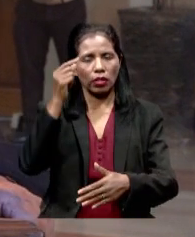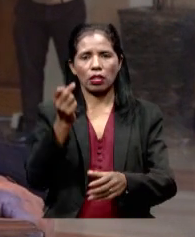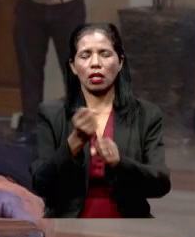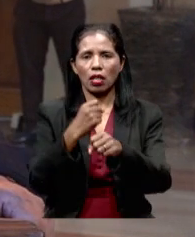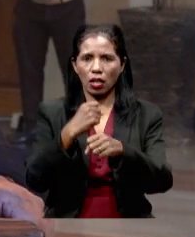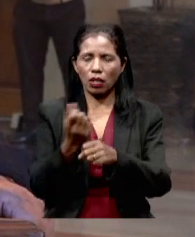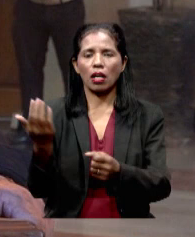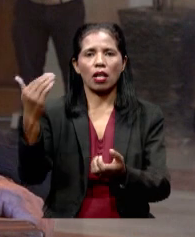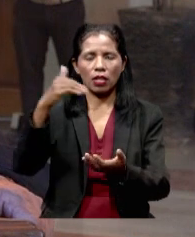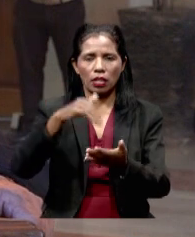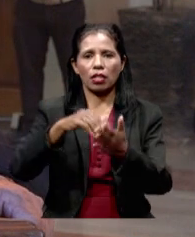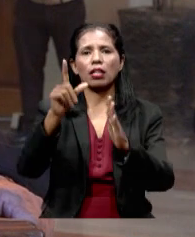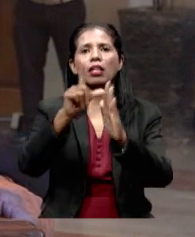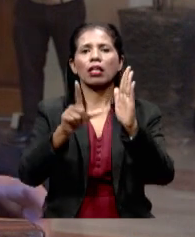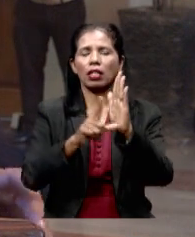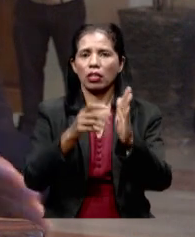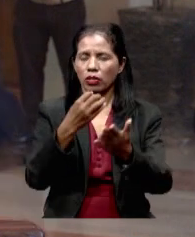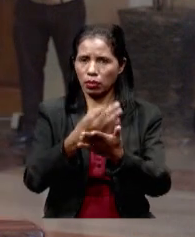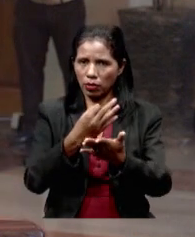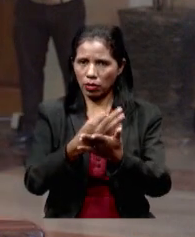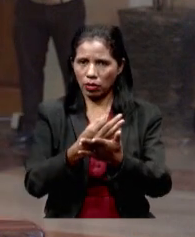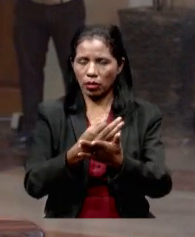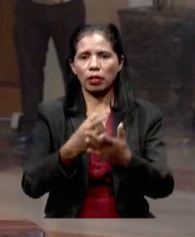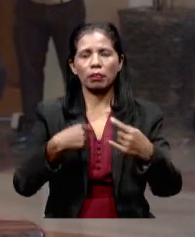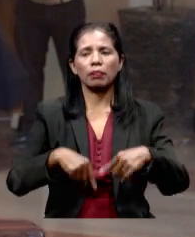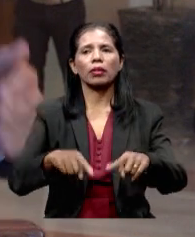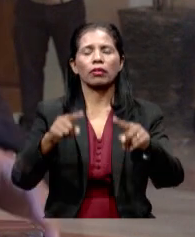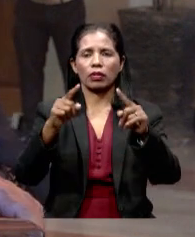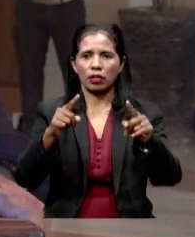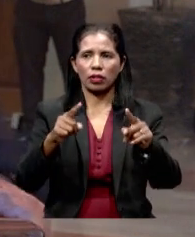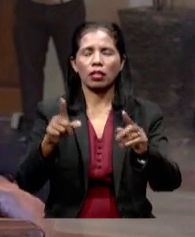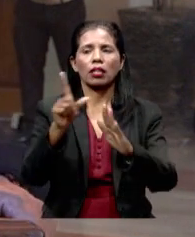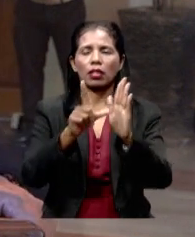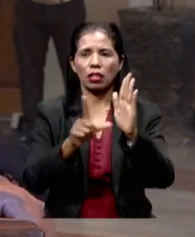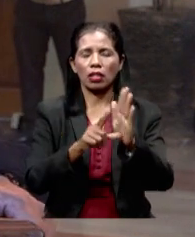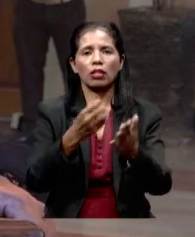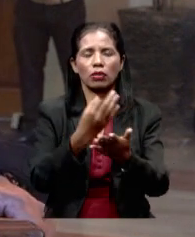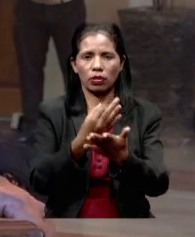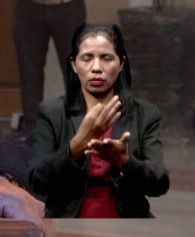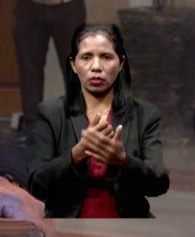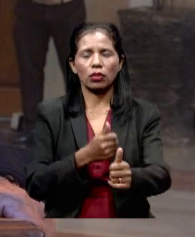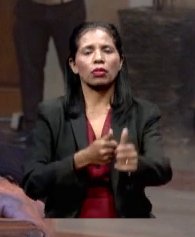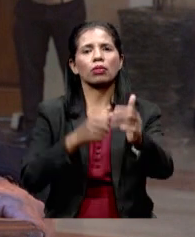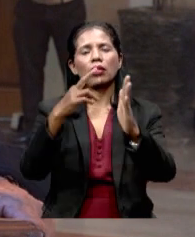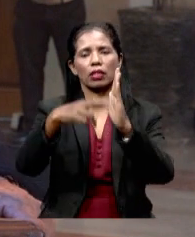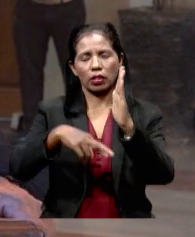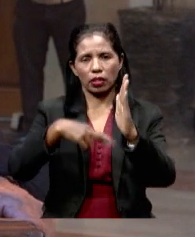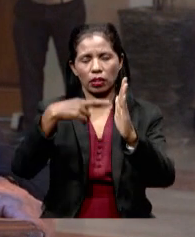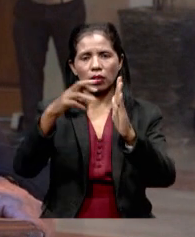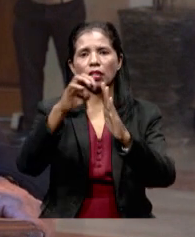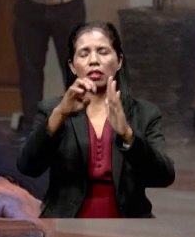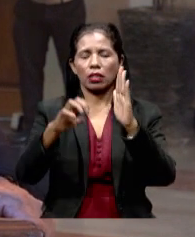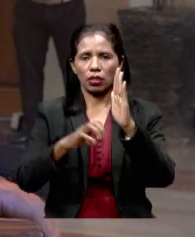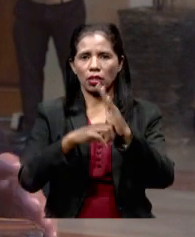retificação da lei orçamento para fila fale a lei orçamento deve ter regras,